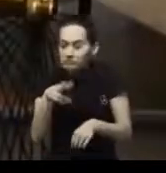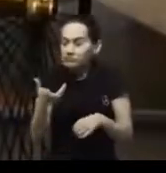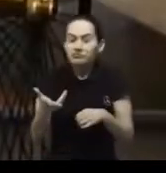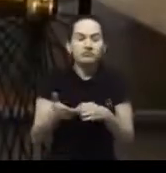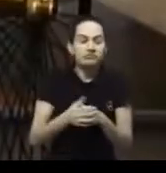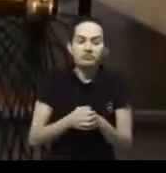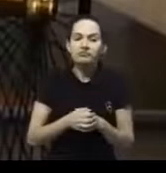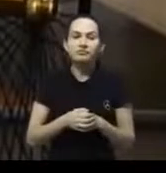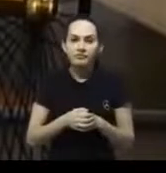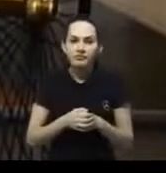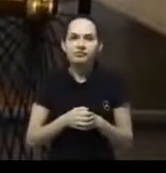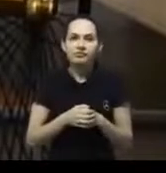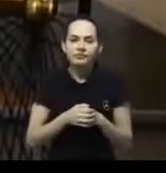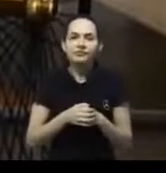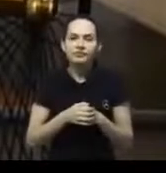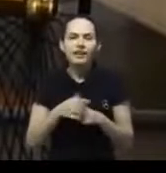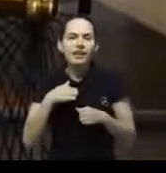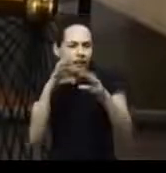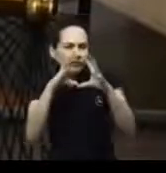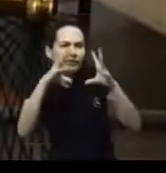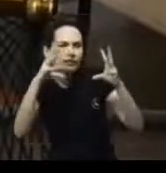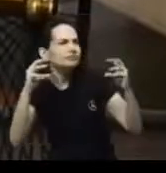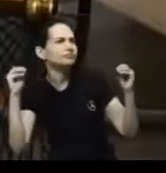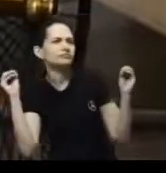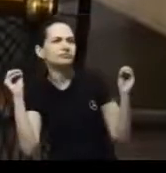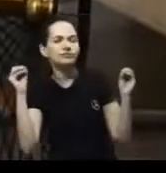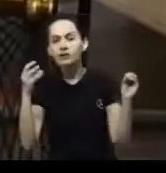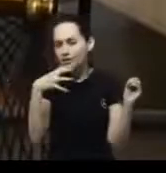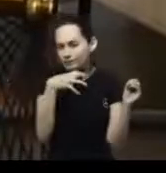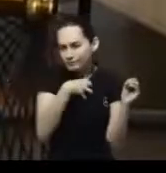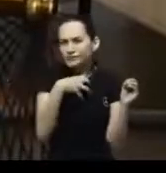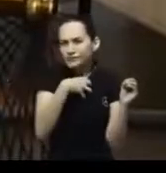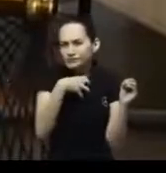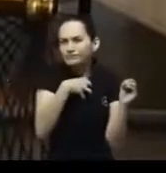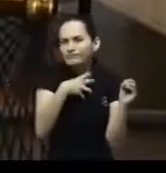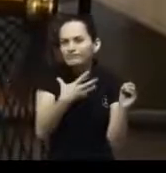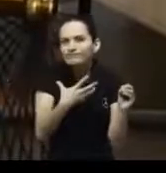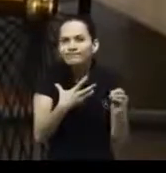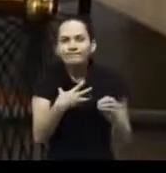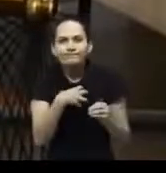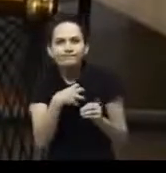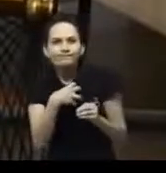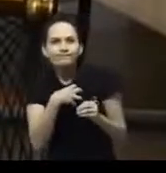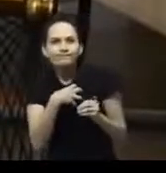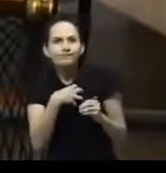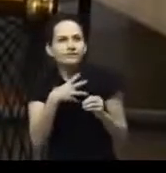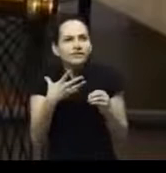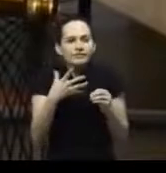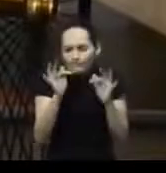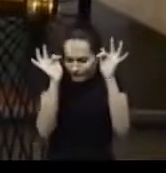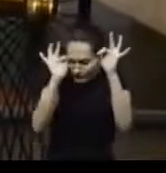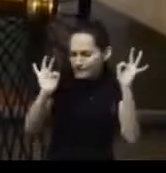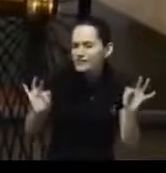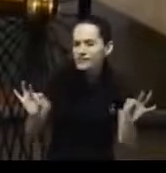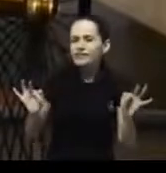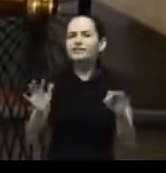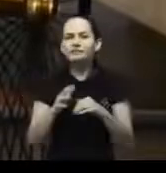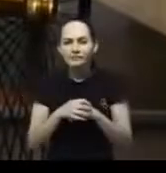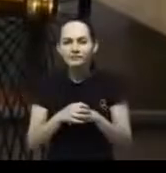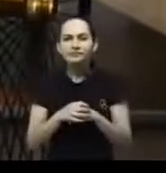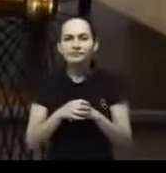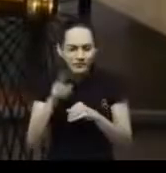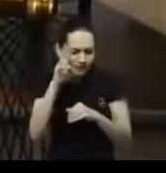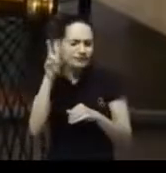eu num Balanço Geral eu me sinto um privilegiado de ter passado